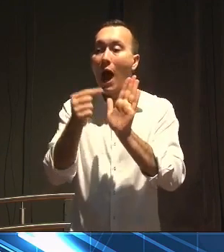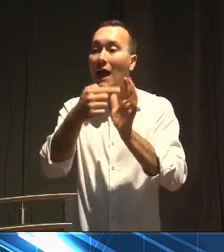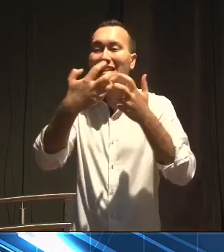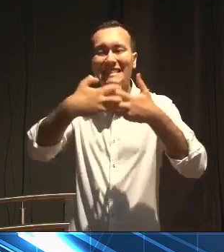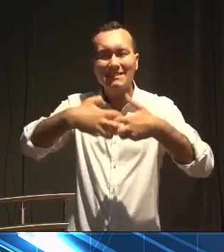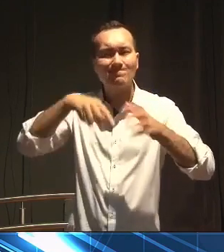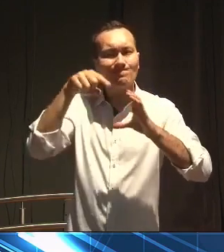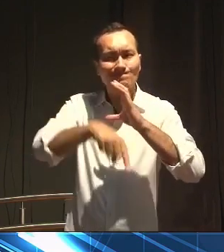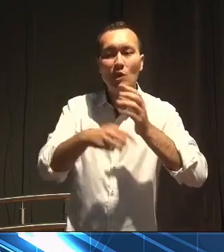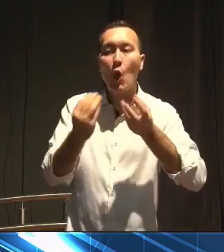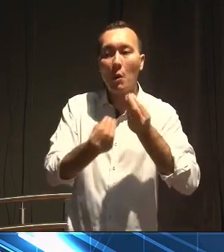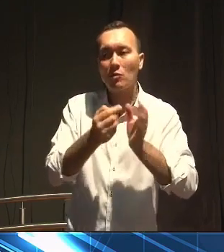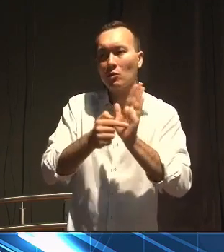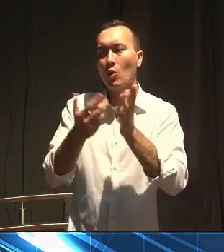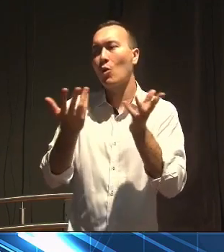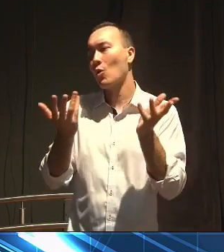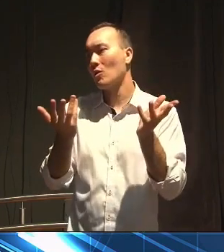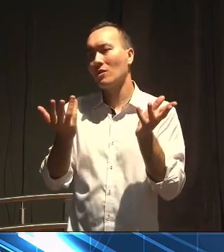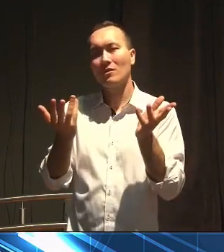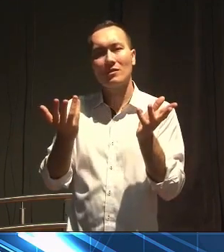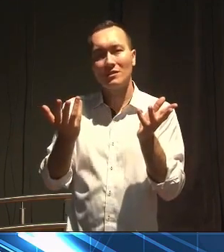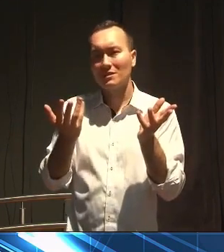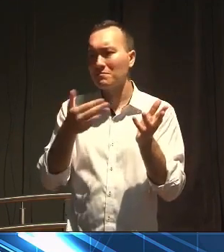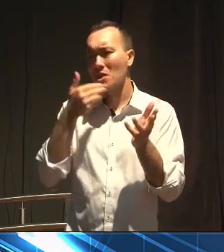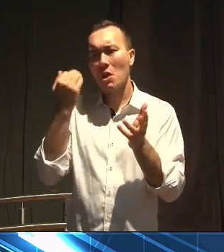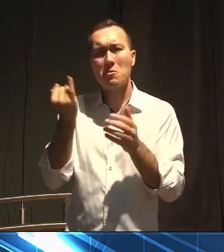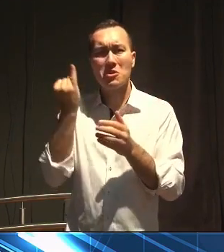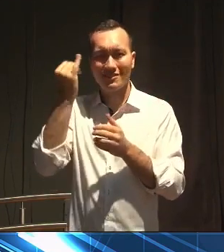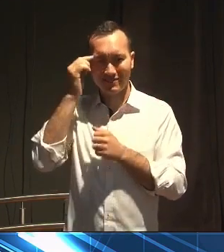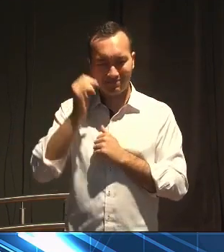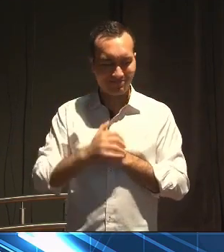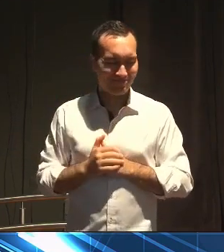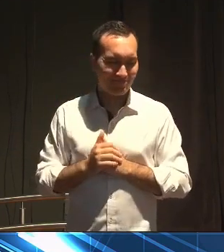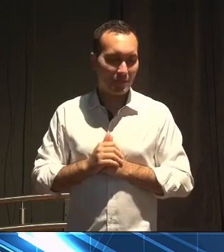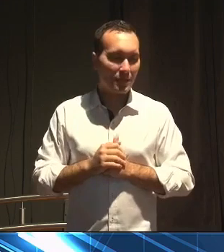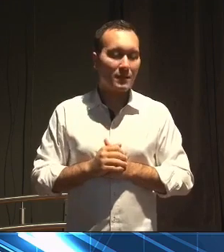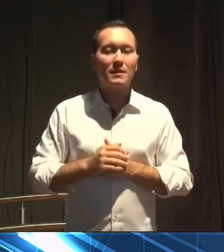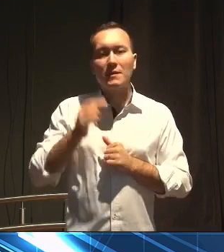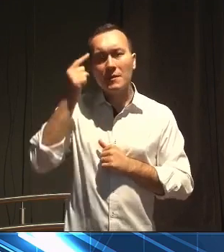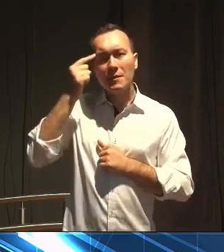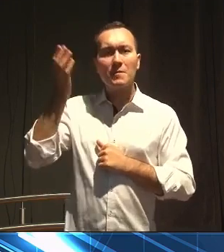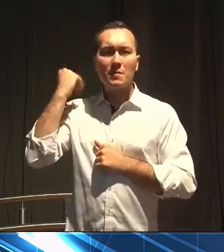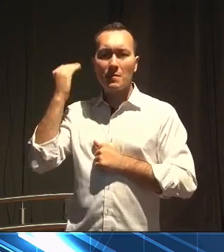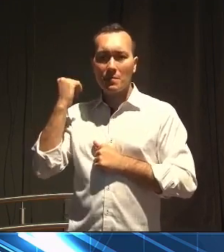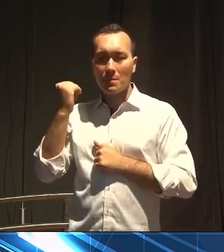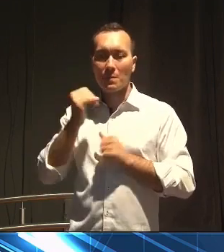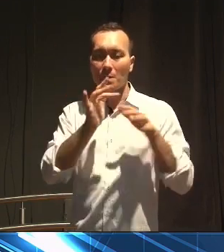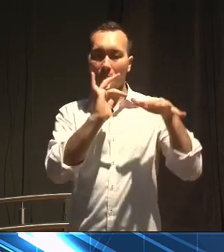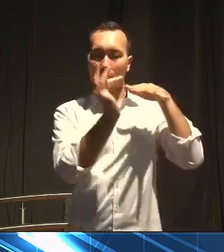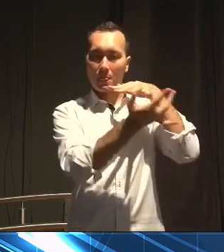Para quem usava a internet antes para enviar depoimento no Orkut, vocês fizeram isso, que eu sei?